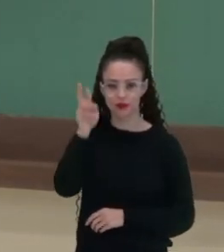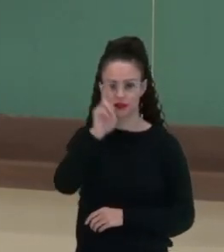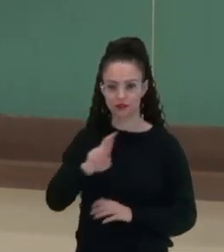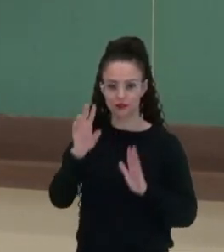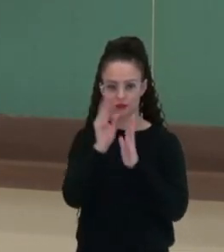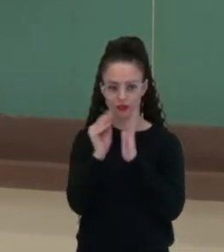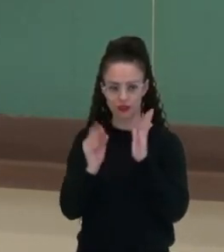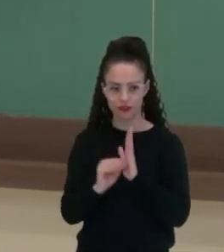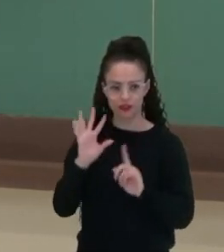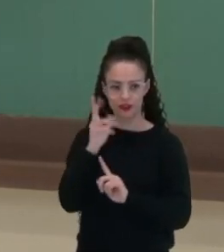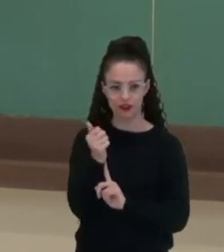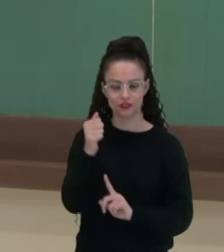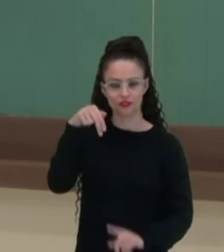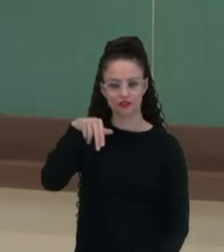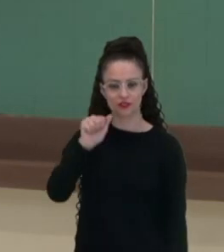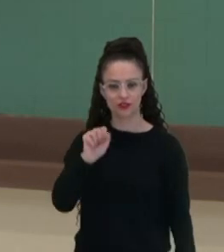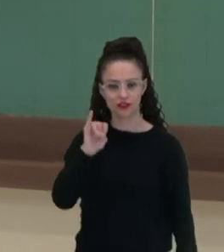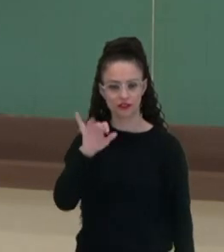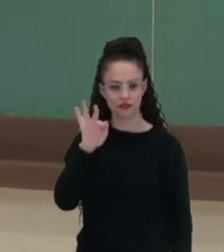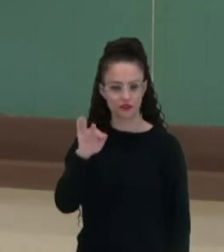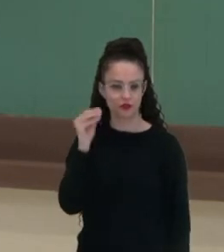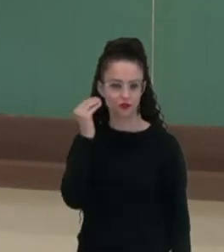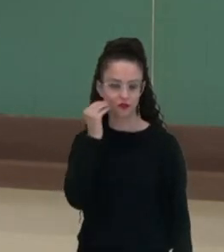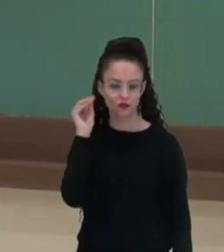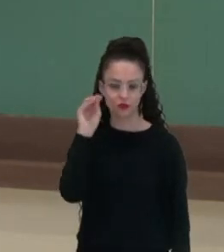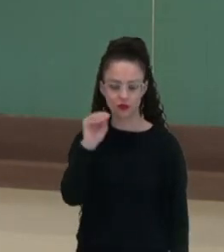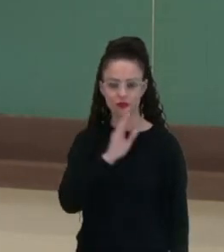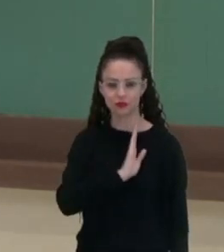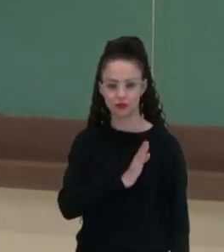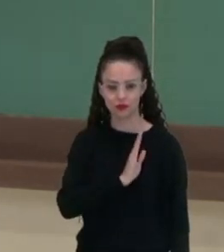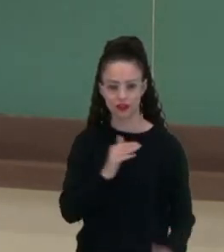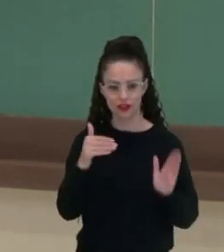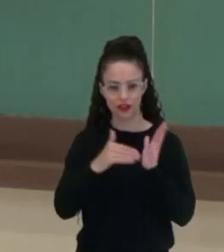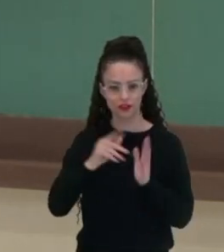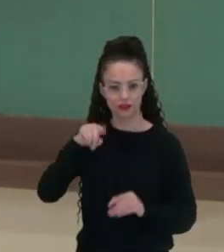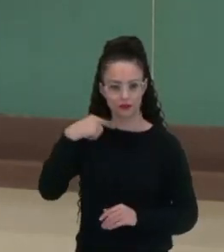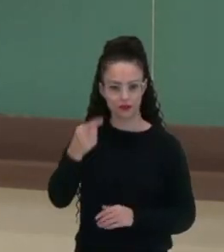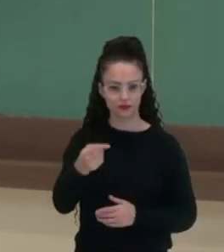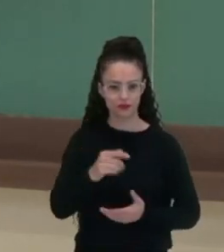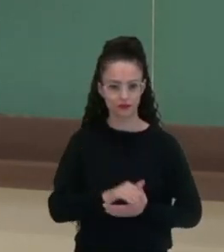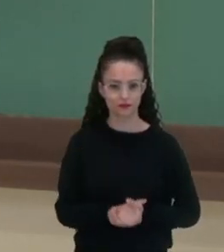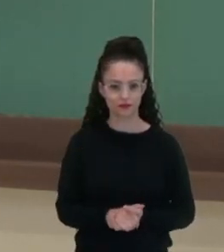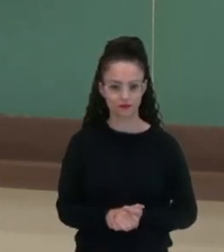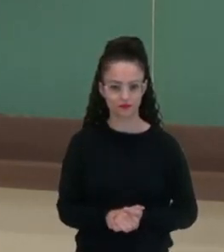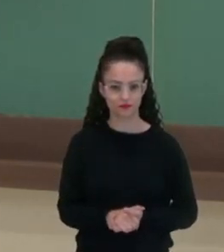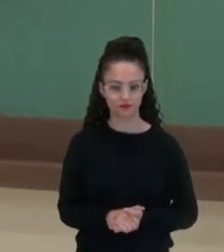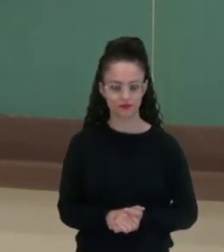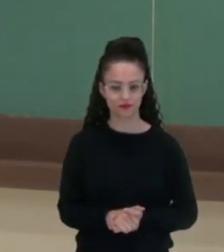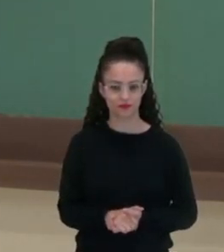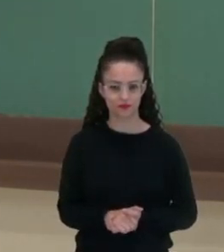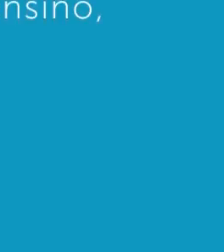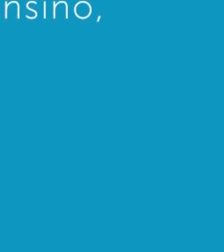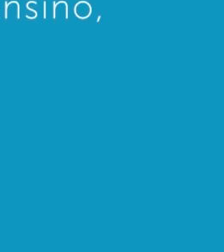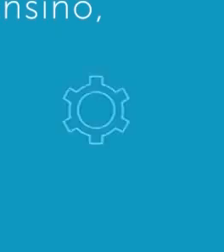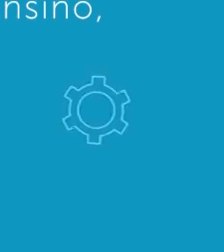conteúdos sobre arte naif. Um beijo grande no coração e até breve. Uou!